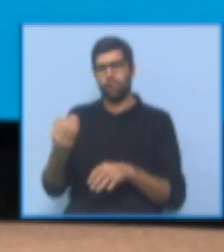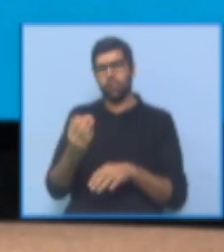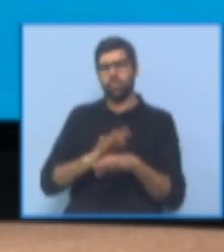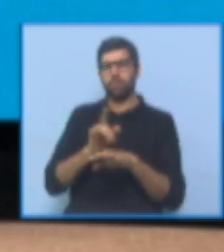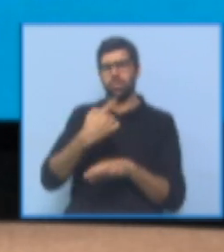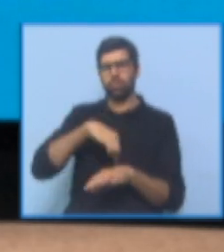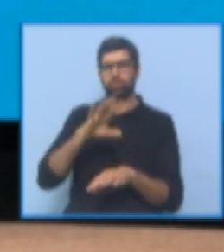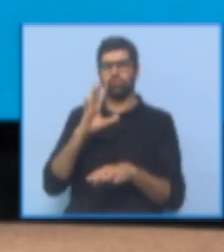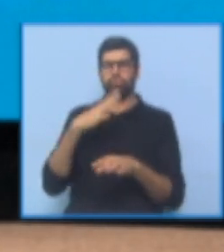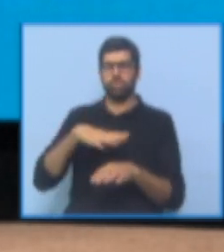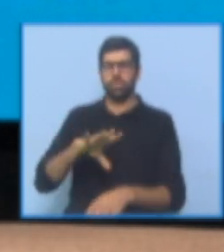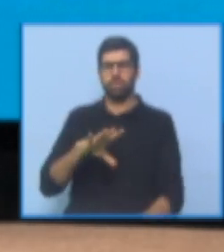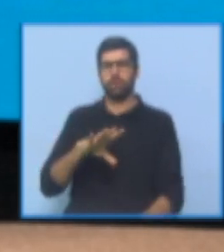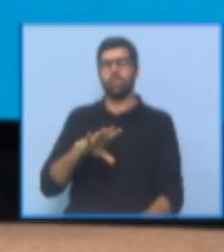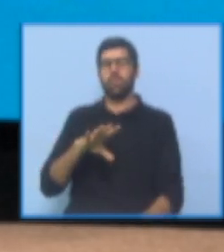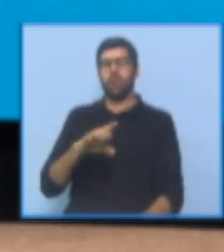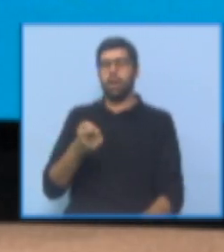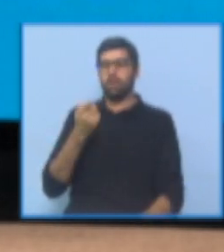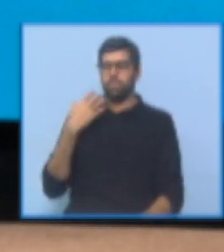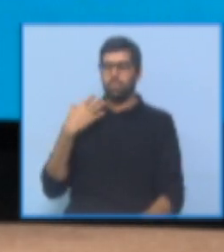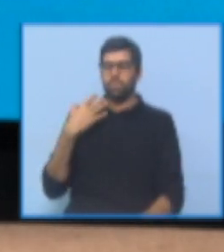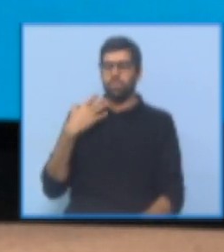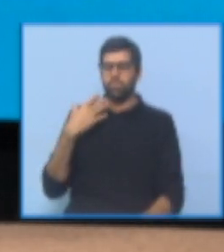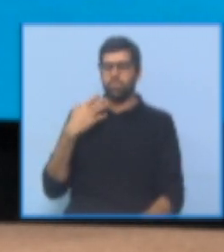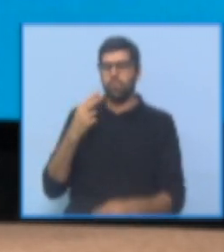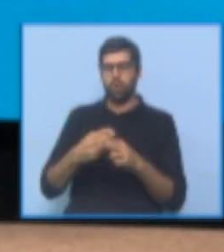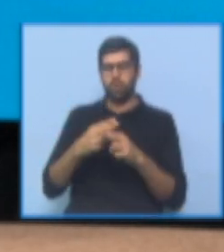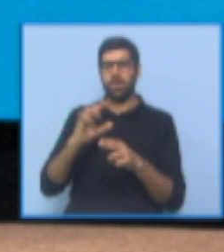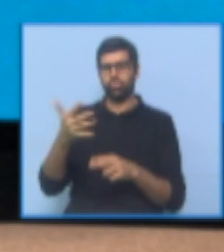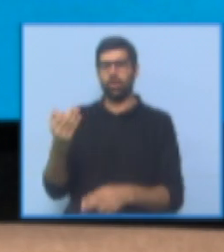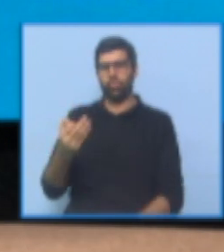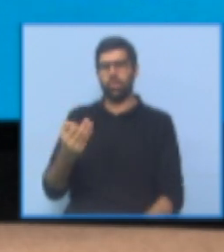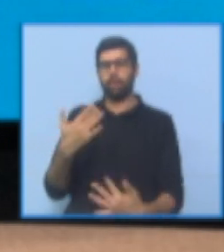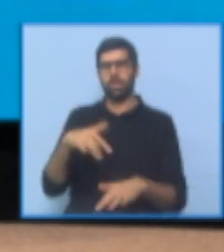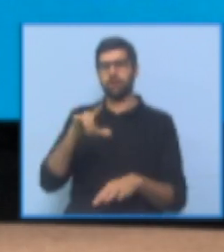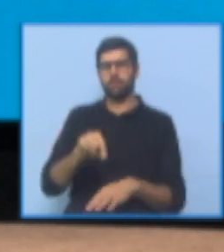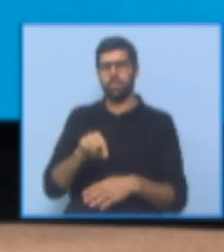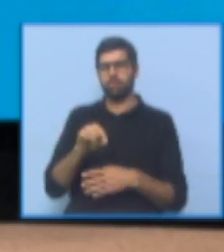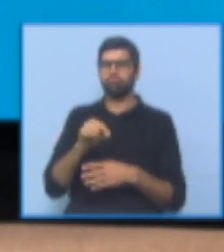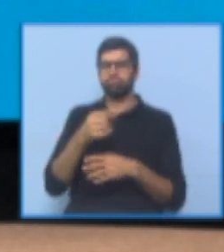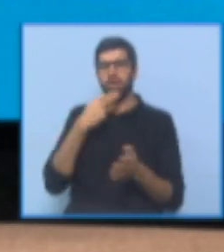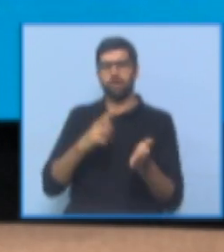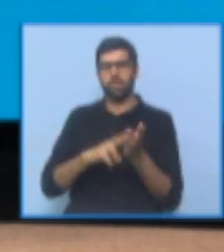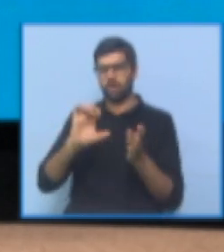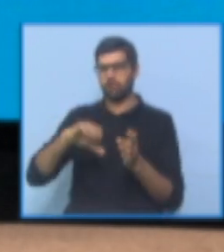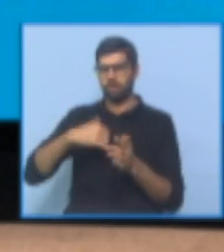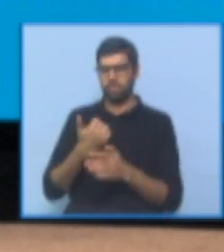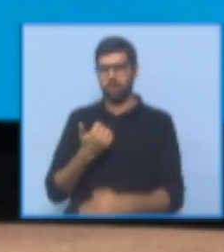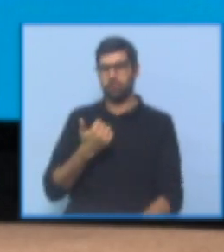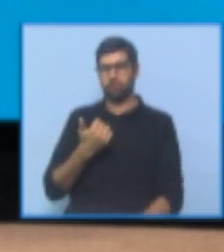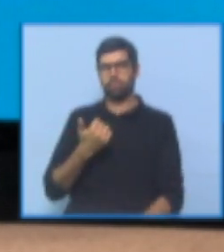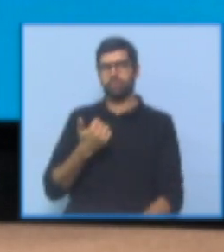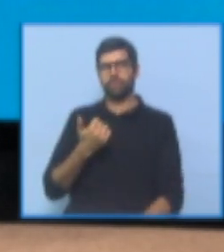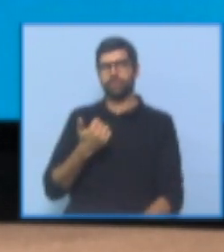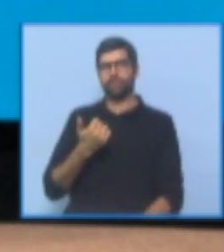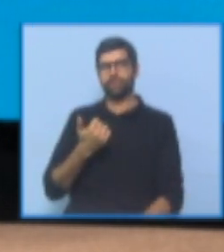do sínodo que ainda há pouco ocorreu em Roma, mas também vendo a nossa realidade cabo-verdiana,